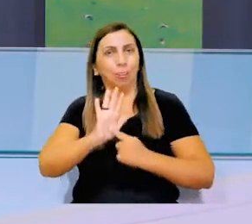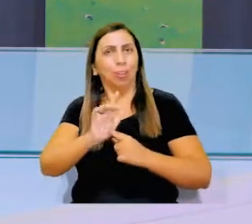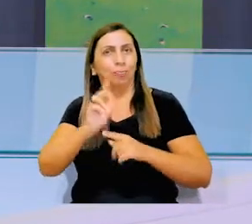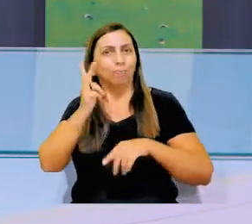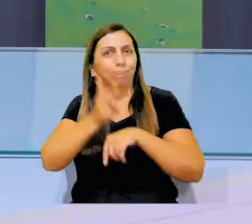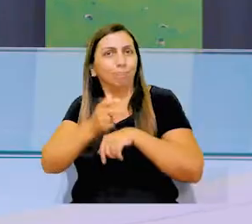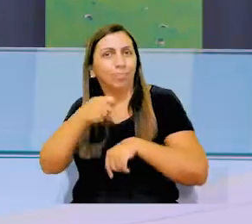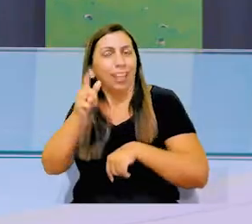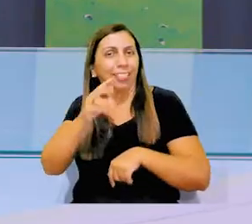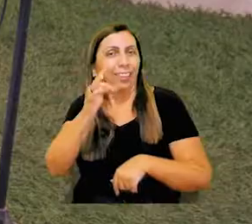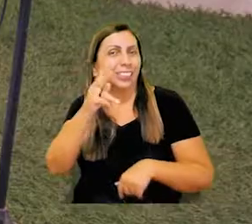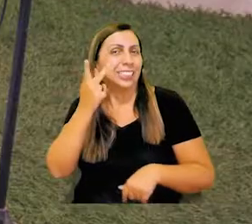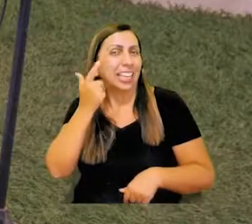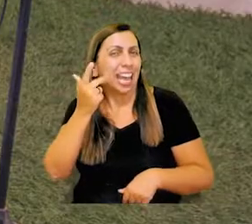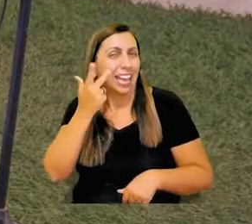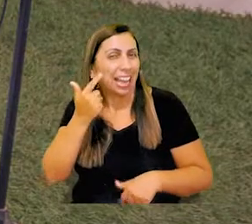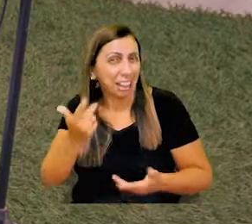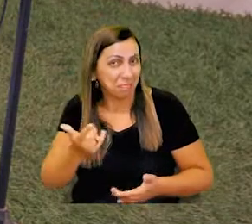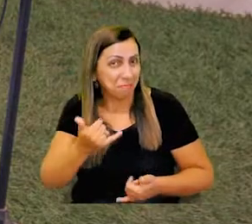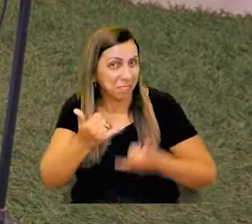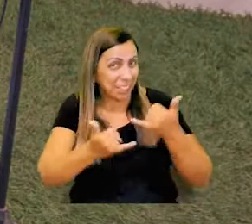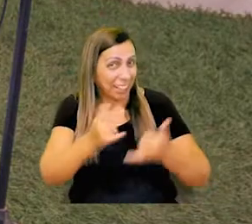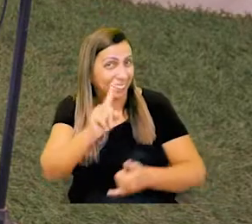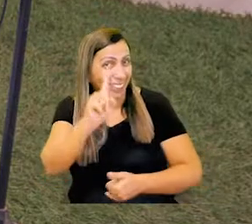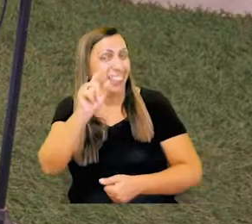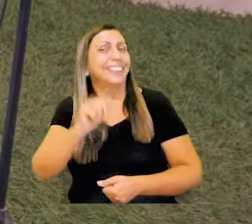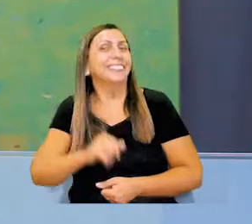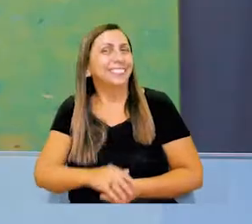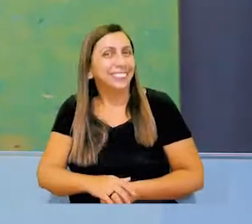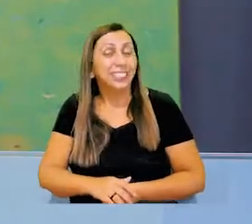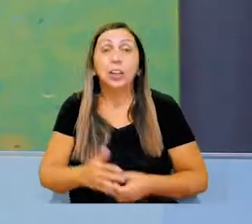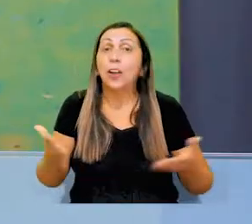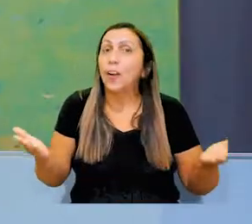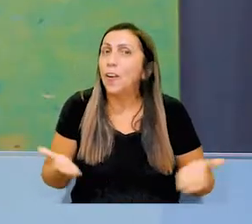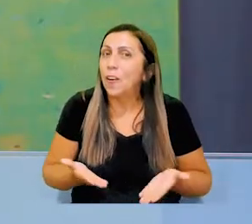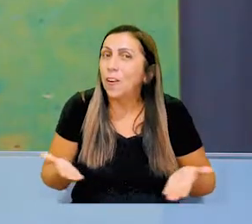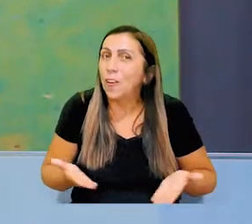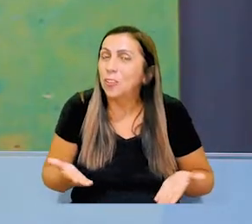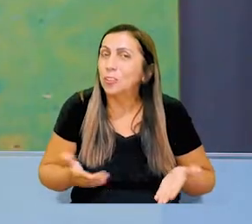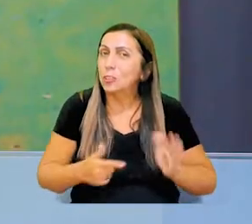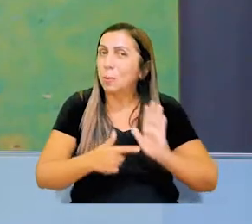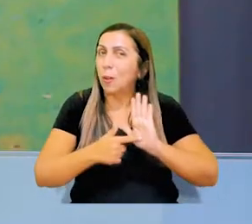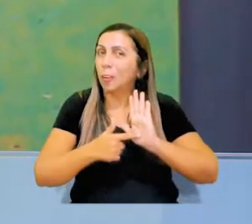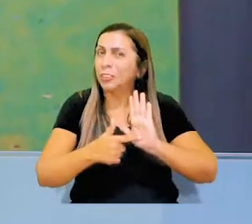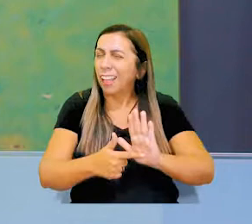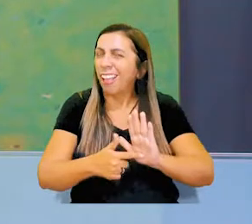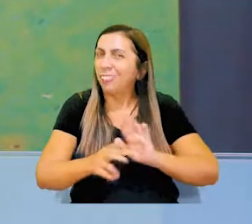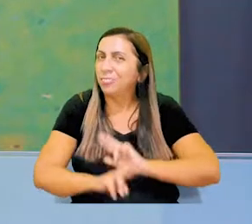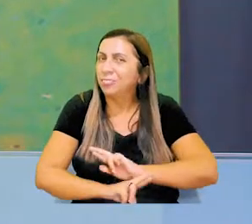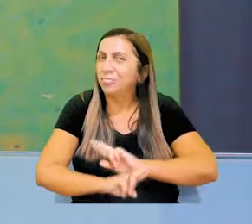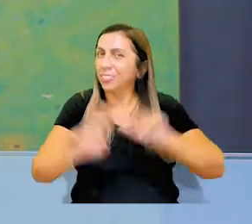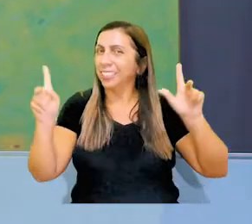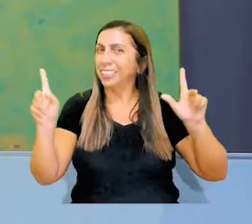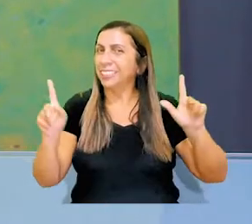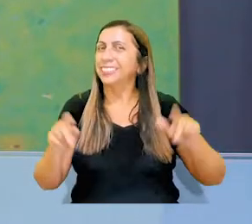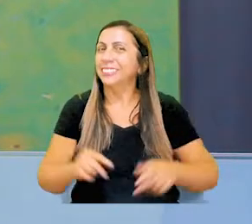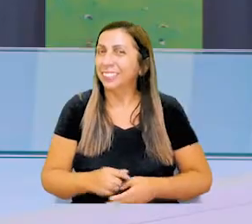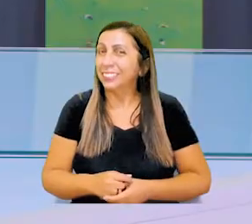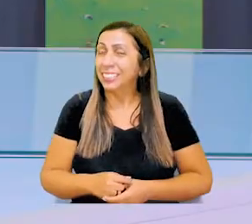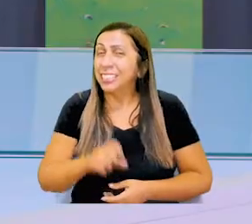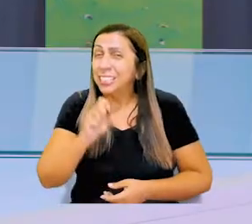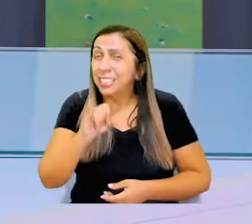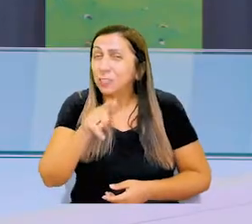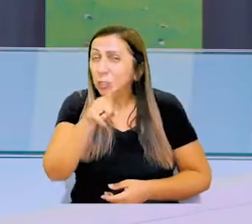A TV Ceará. Não é o brinca, não. E hoje o programa é diferenciado, meu